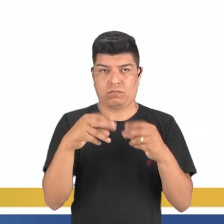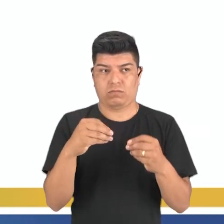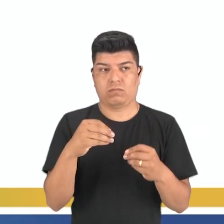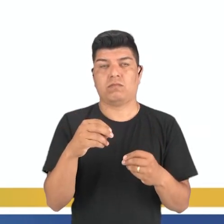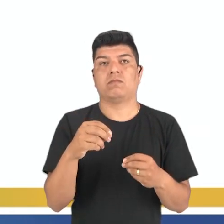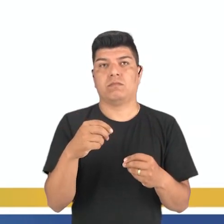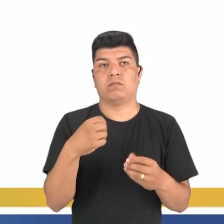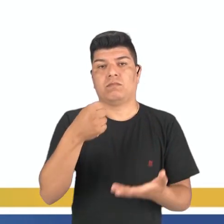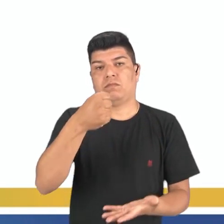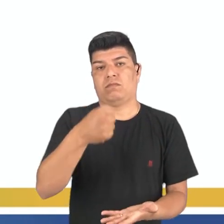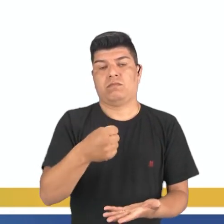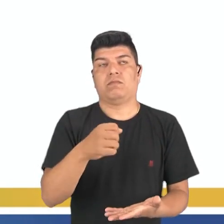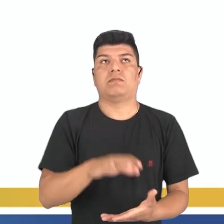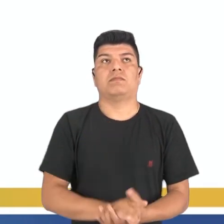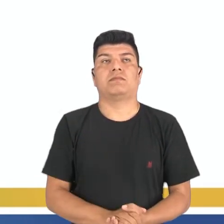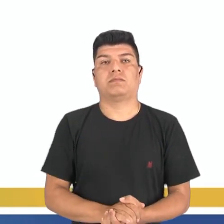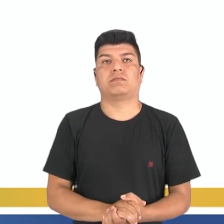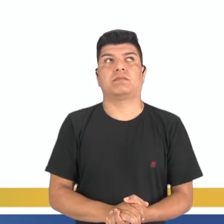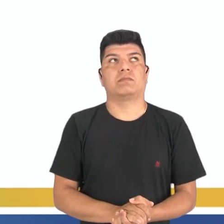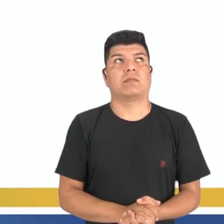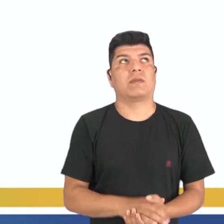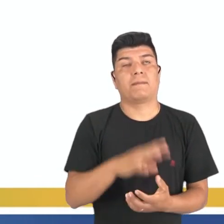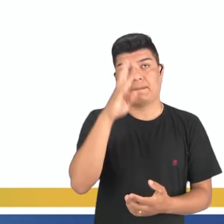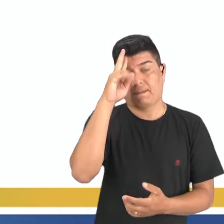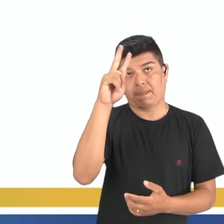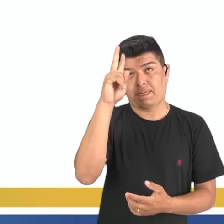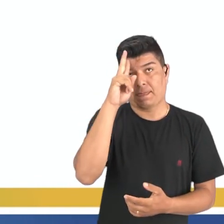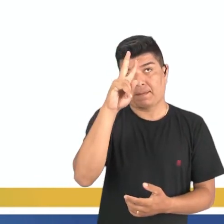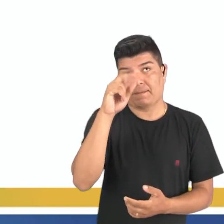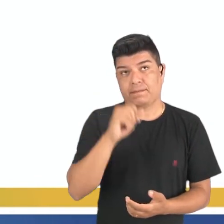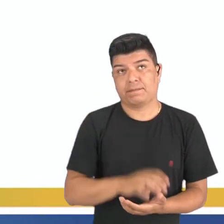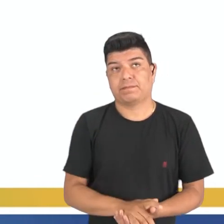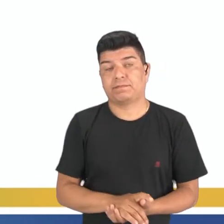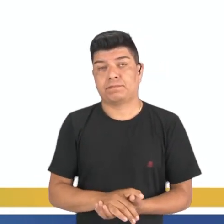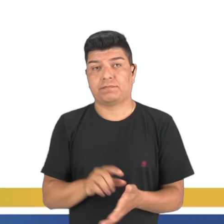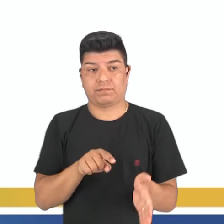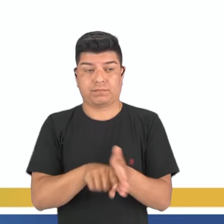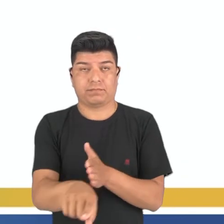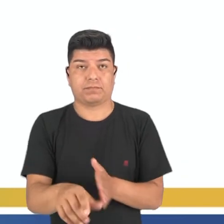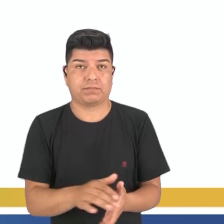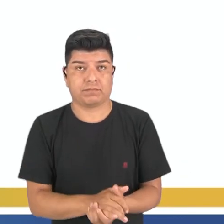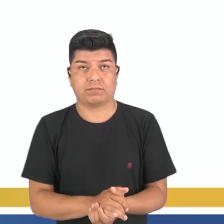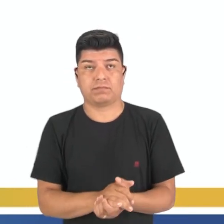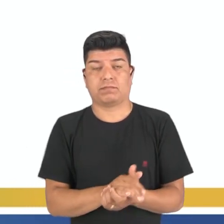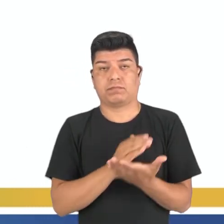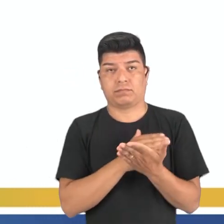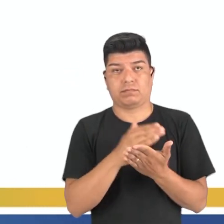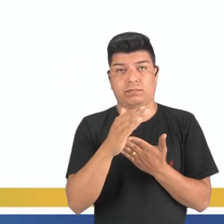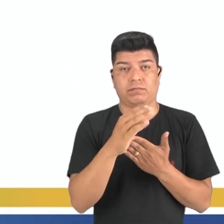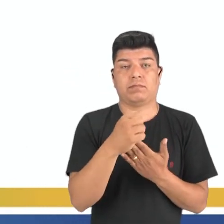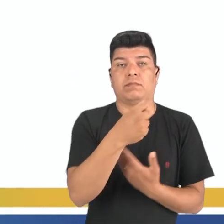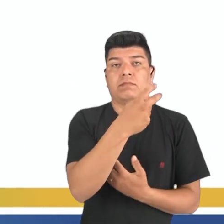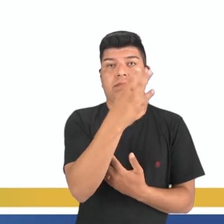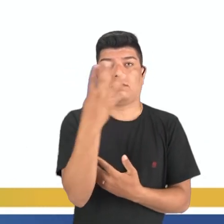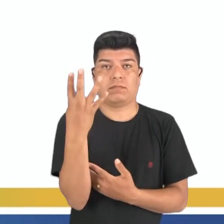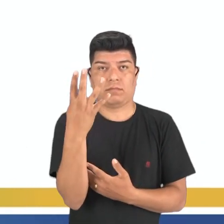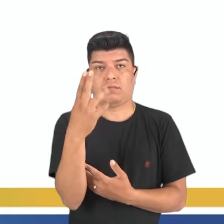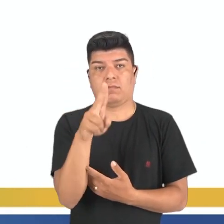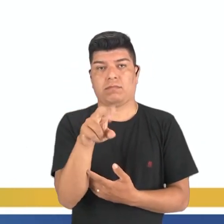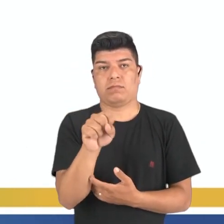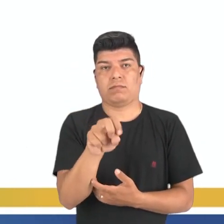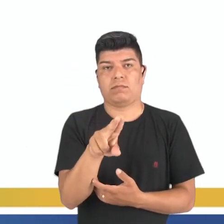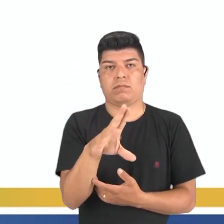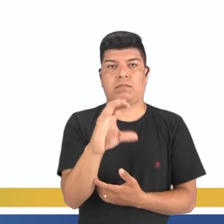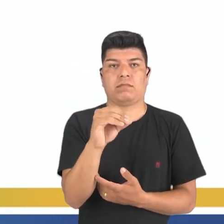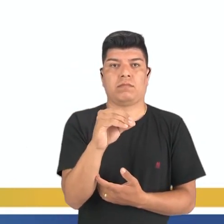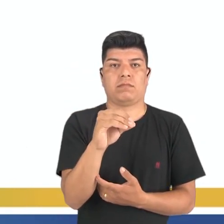Bom, vamos aqui ter uma reflexão em cima desse problema. Inicialmente, a quantidade de suco na jarra